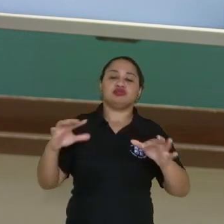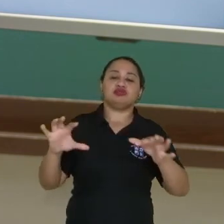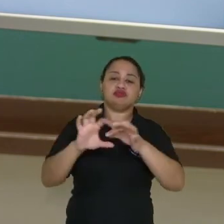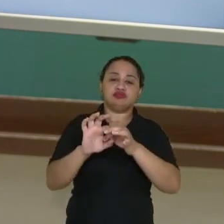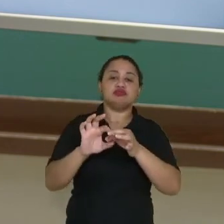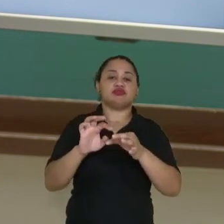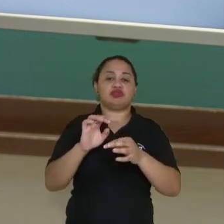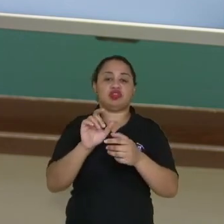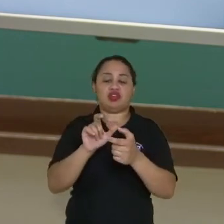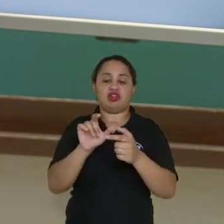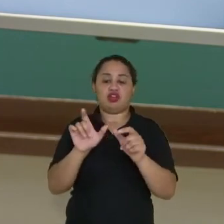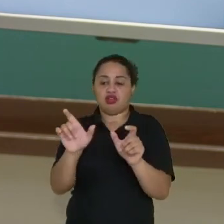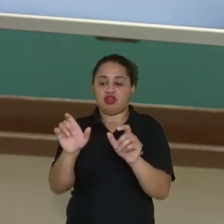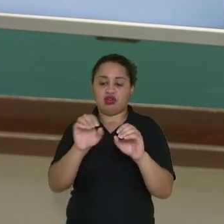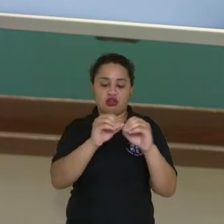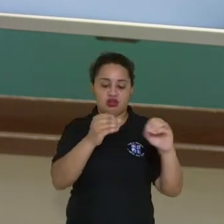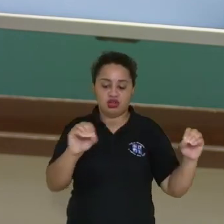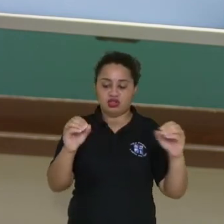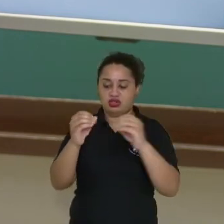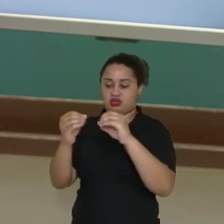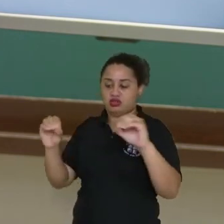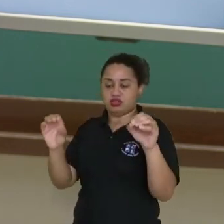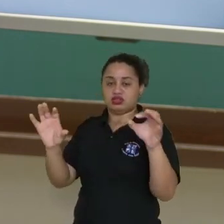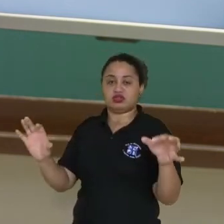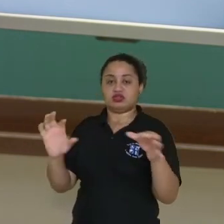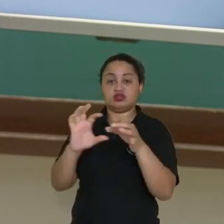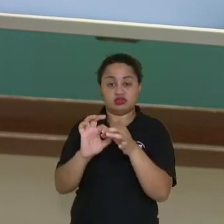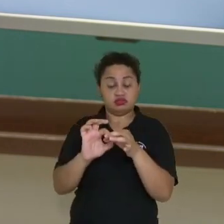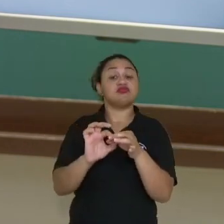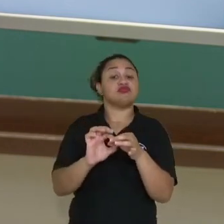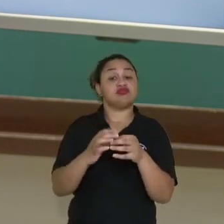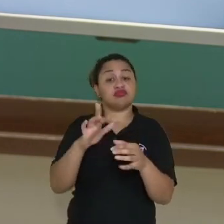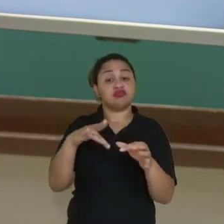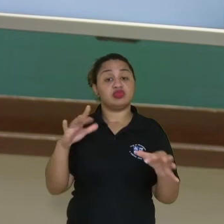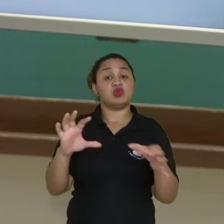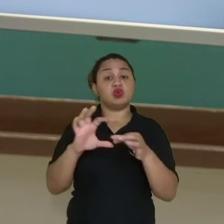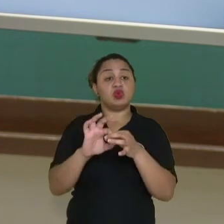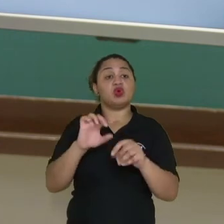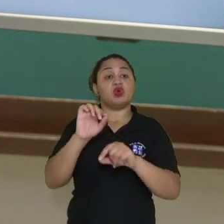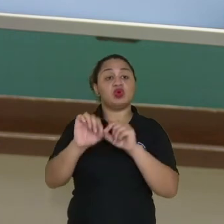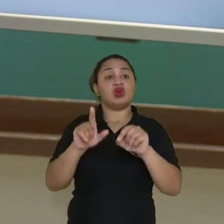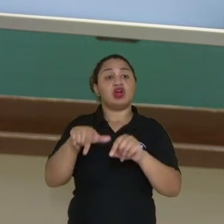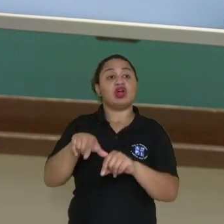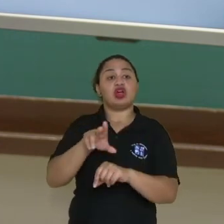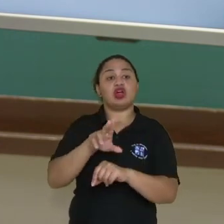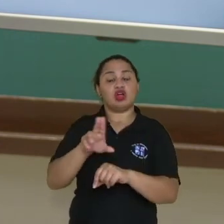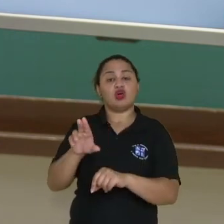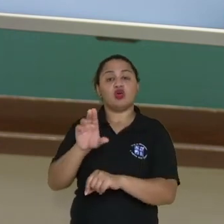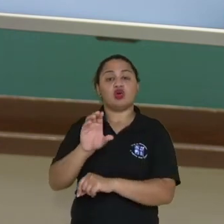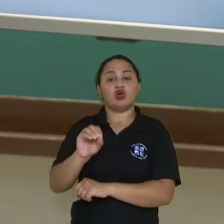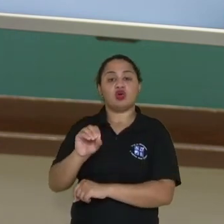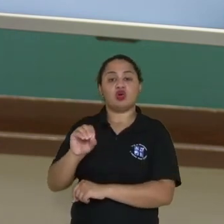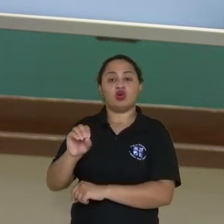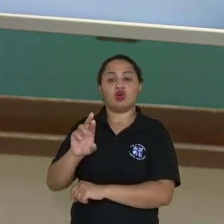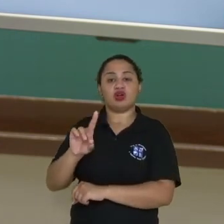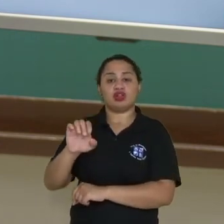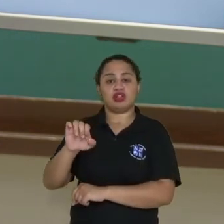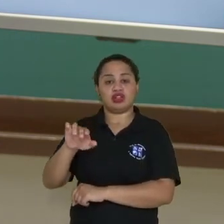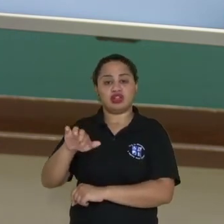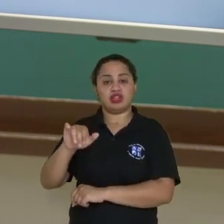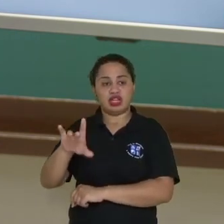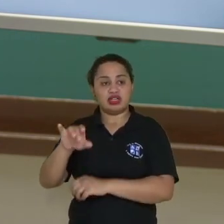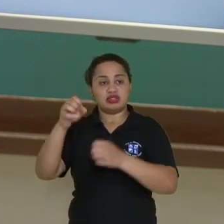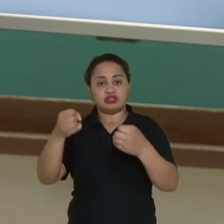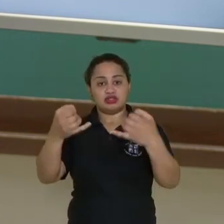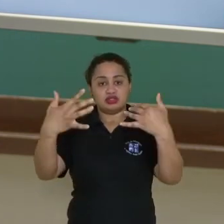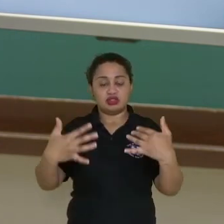né, que une as orações, que une as ideias, e essa conjunção ela é chamada de coordenada explicativa, certo?